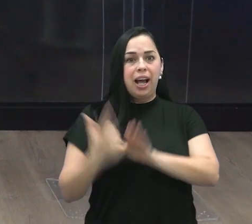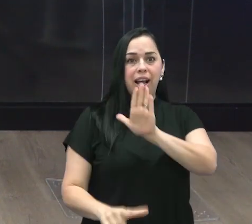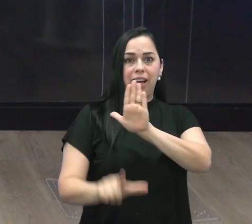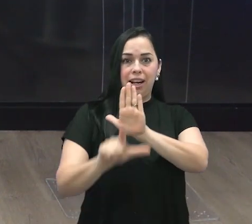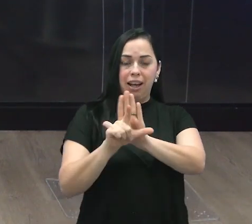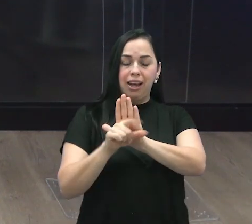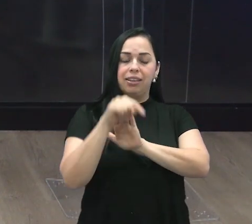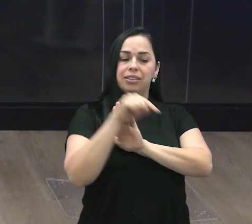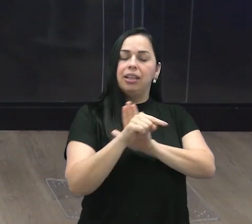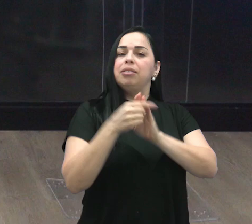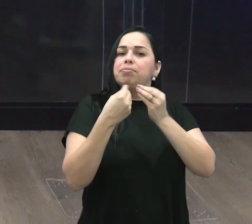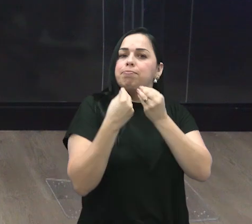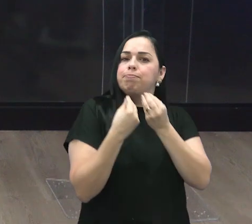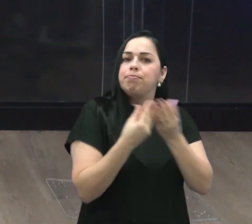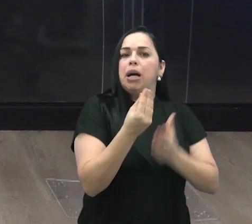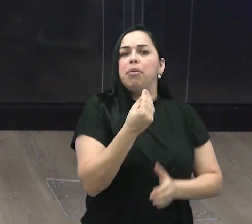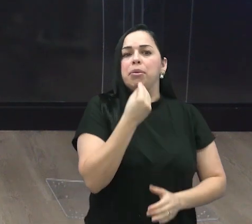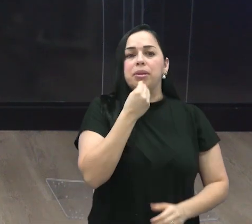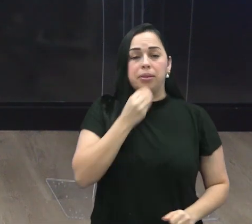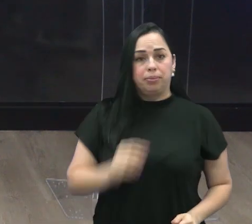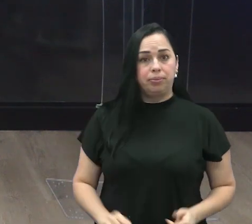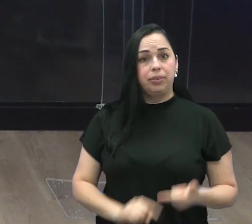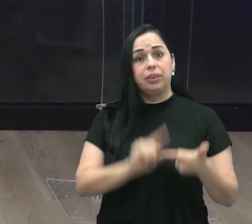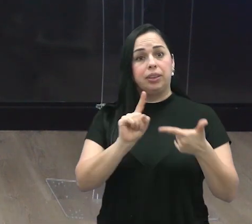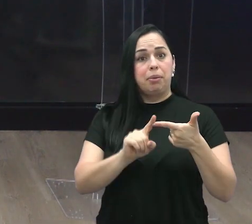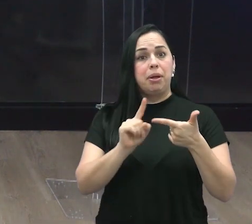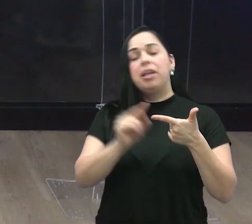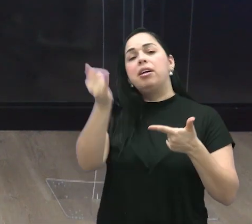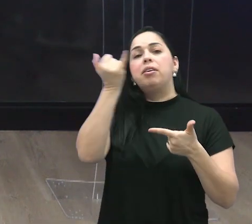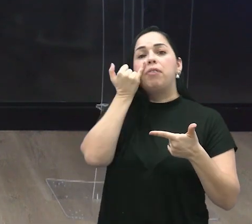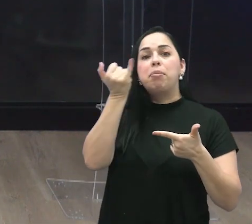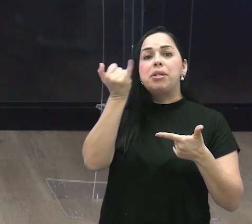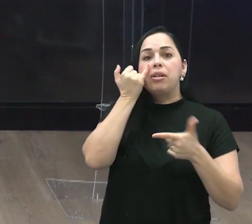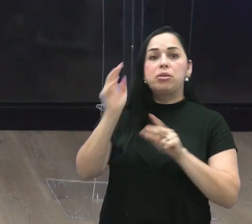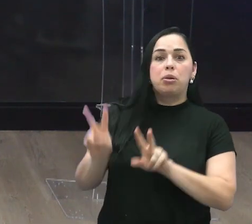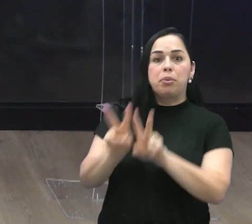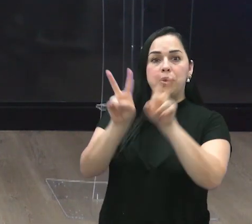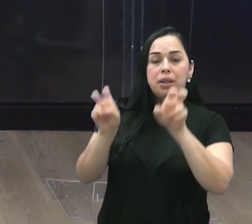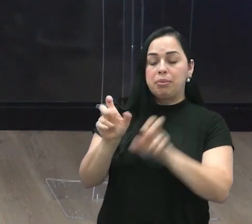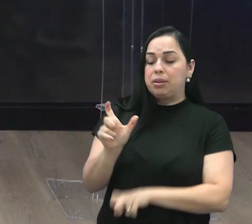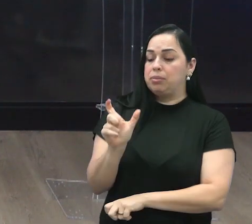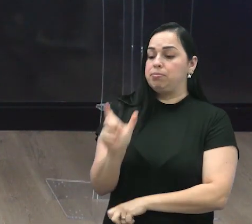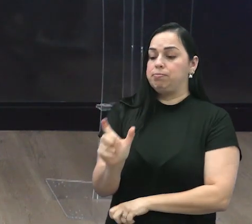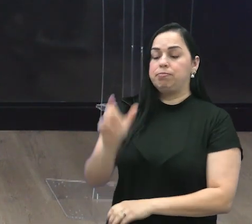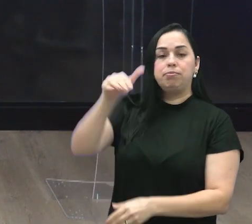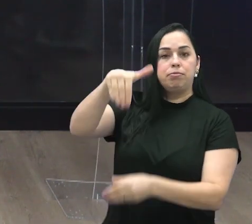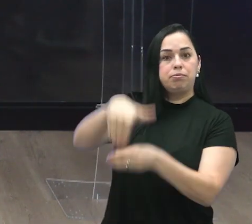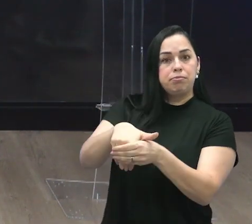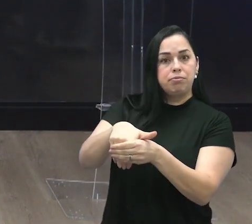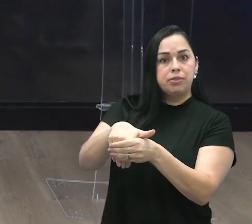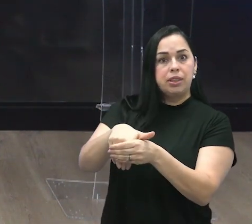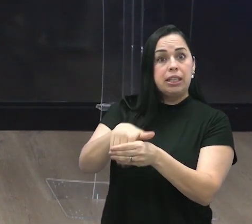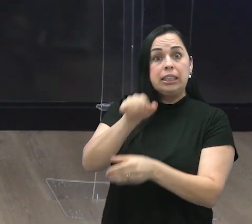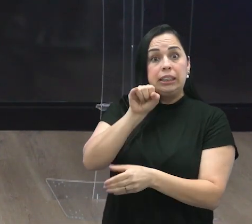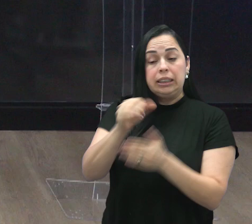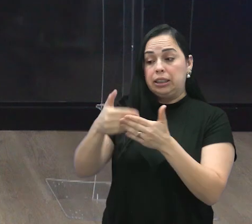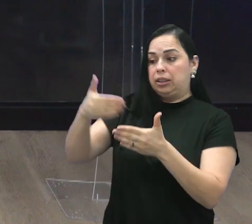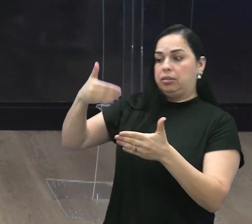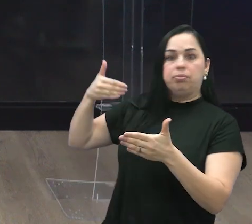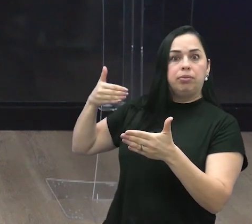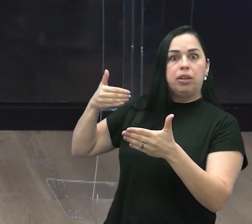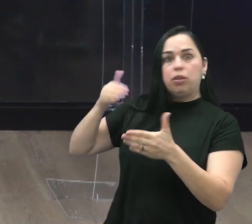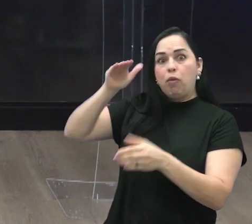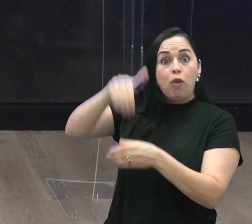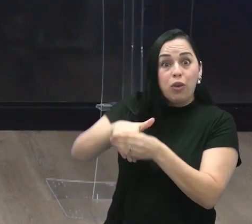longa permanência. Também tem informação sobre a regularização do título de eleitor. Quem não votou em 3